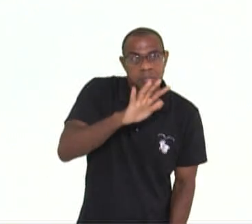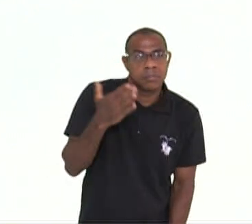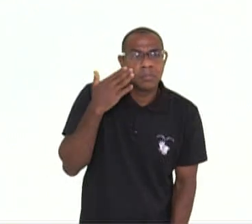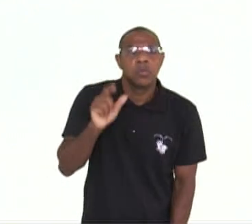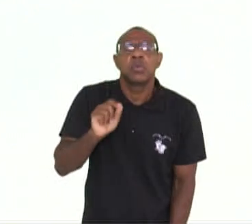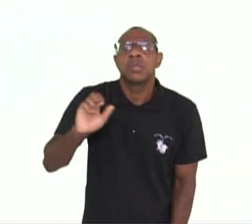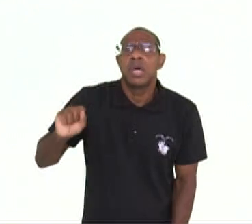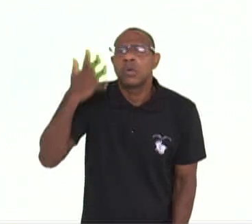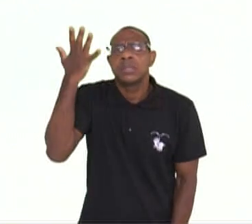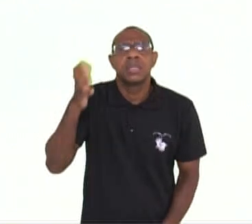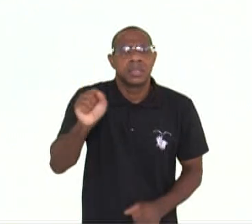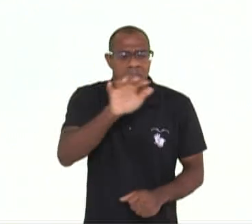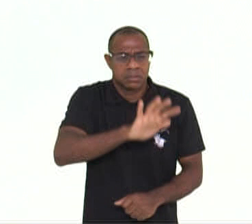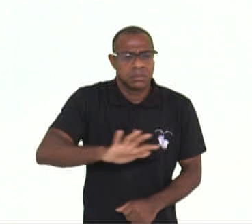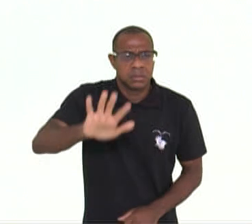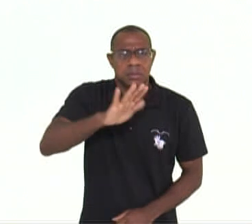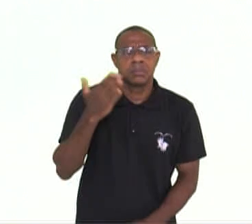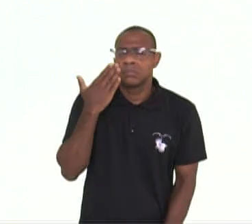está acontecendo na cena?